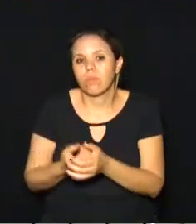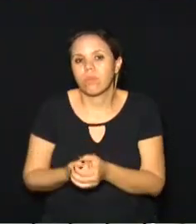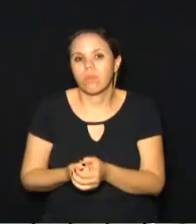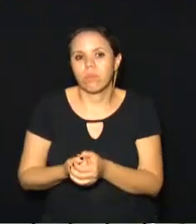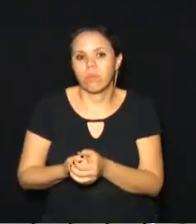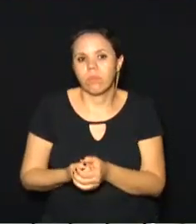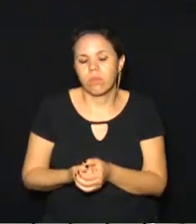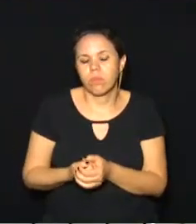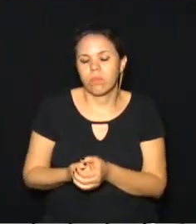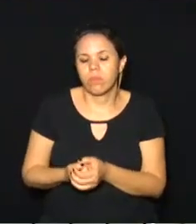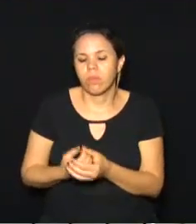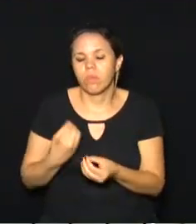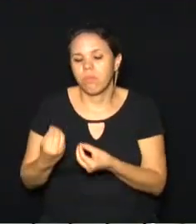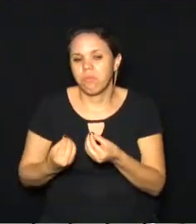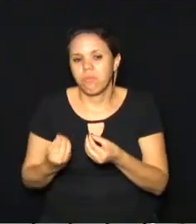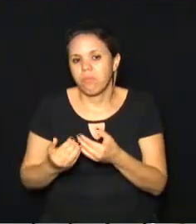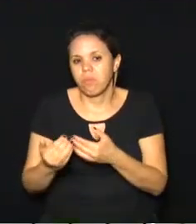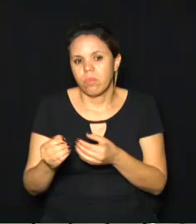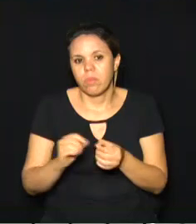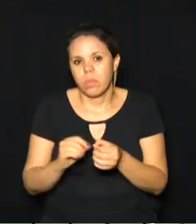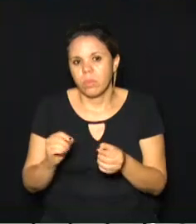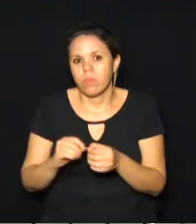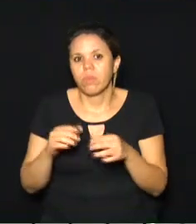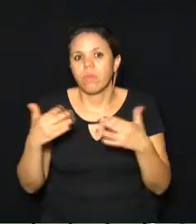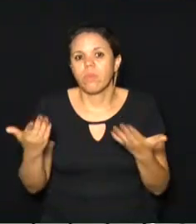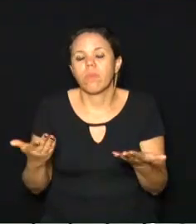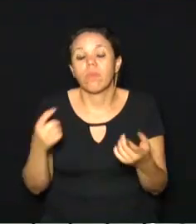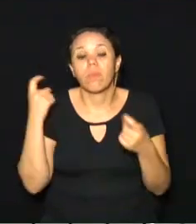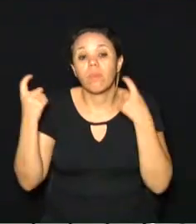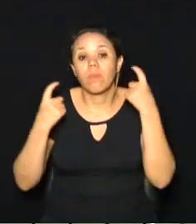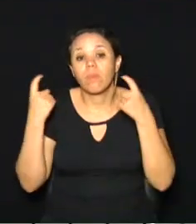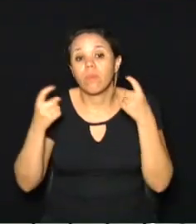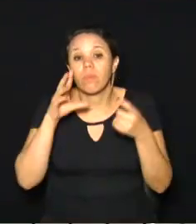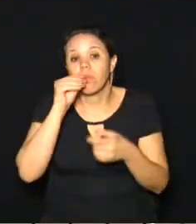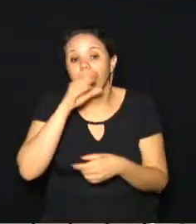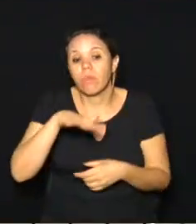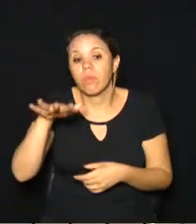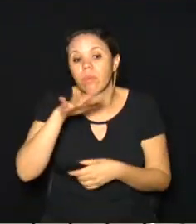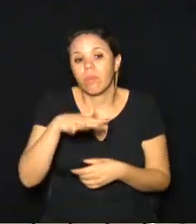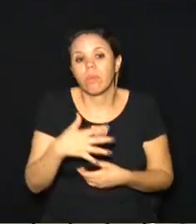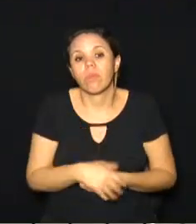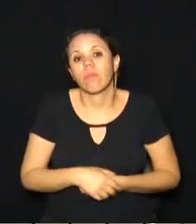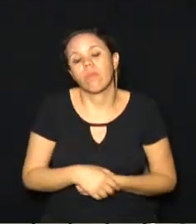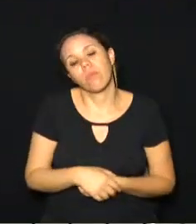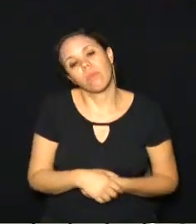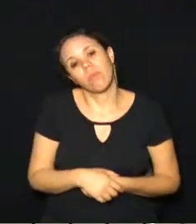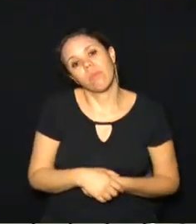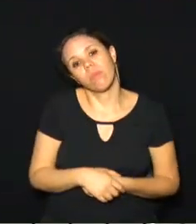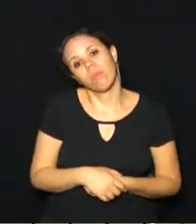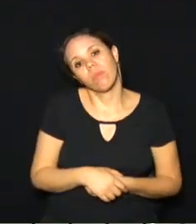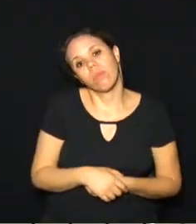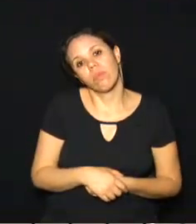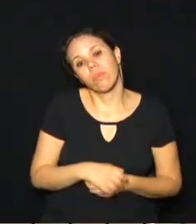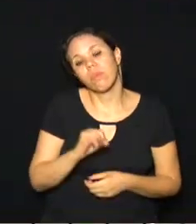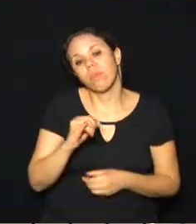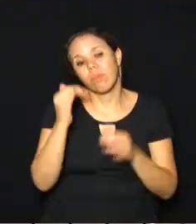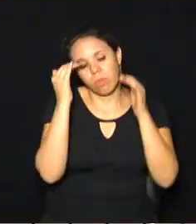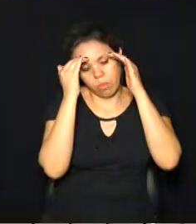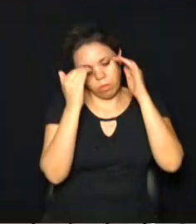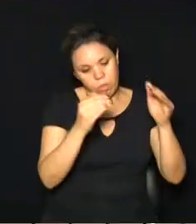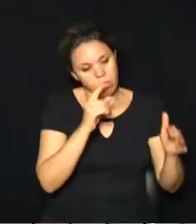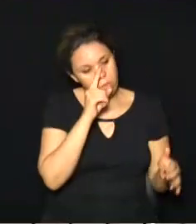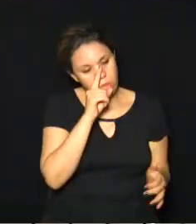né? Nesse possível retorno, qual é a preocupação dos trabalhadores, né? A preocupação é se submeter a um